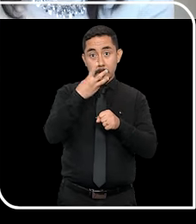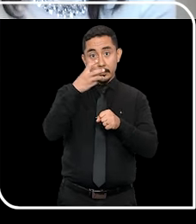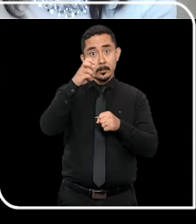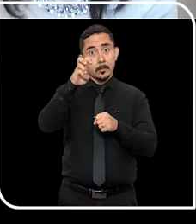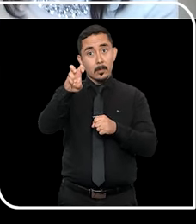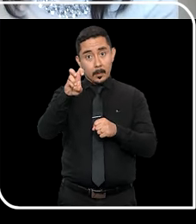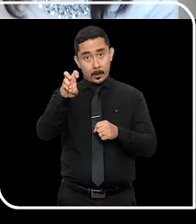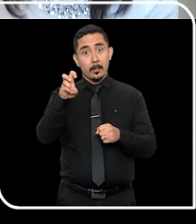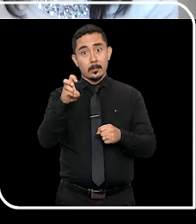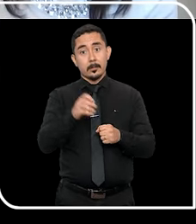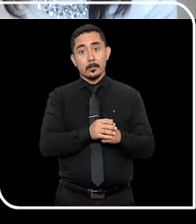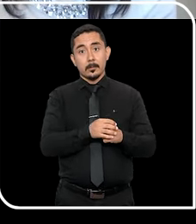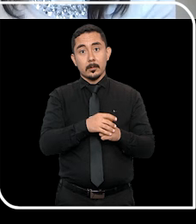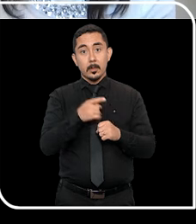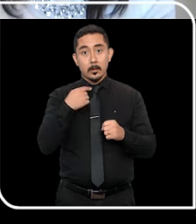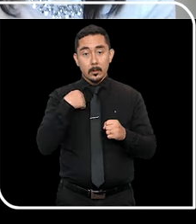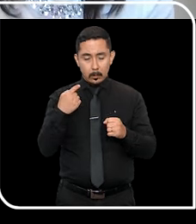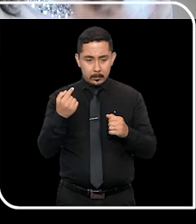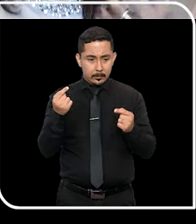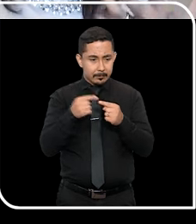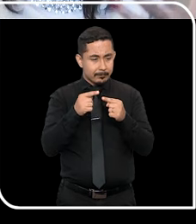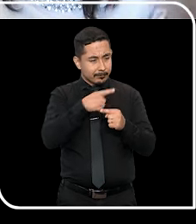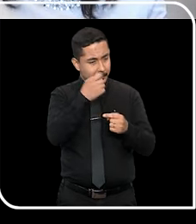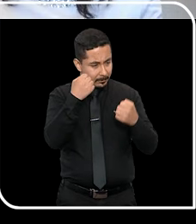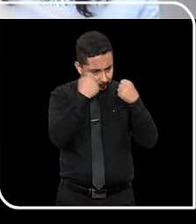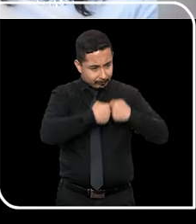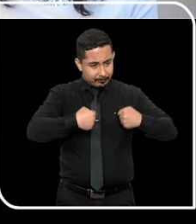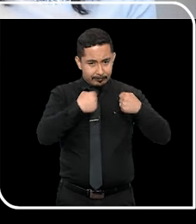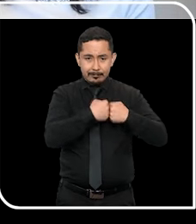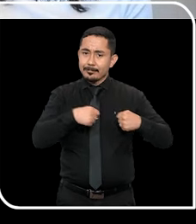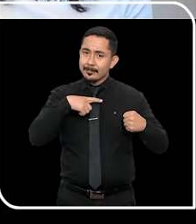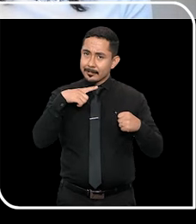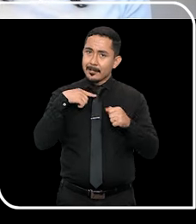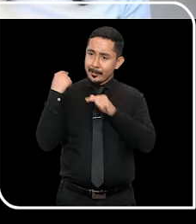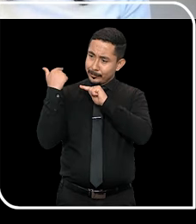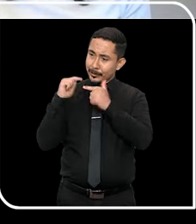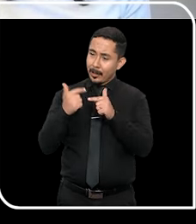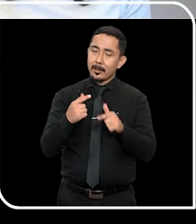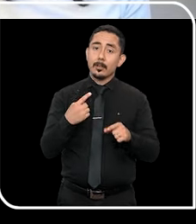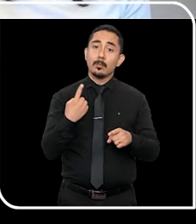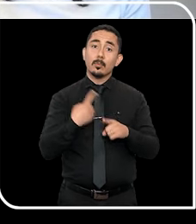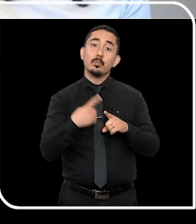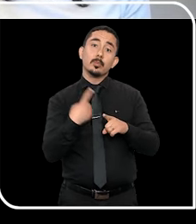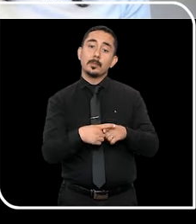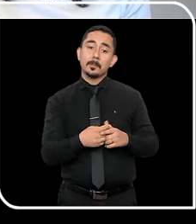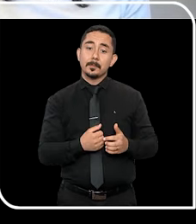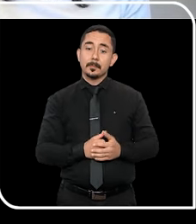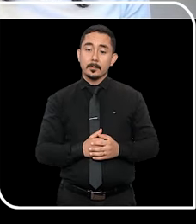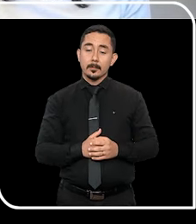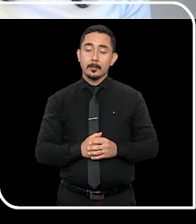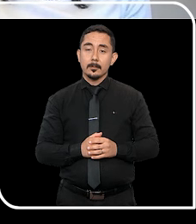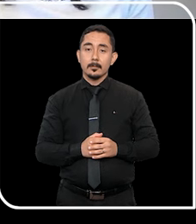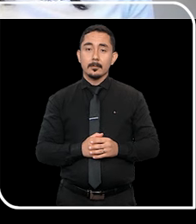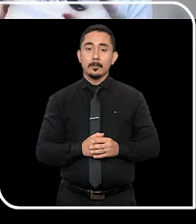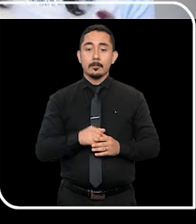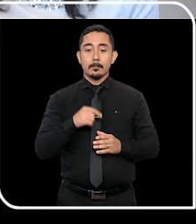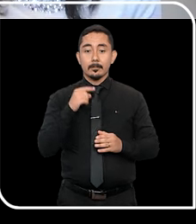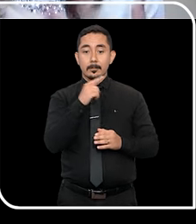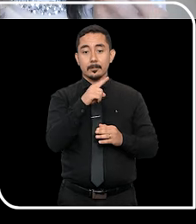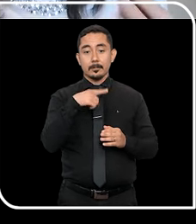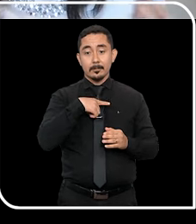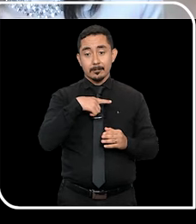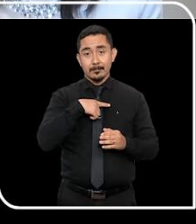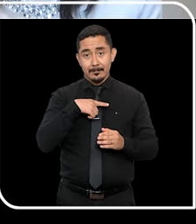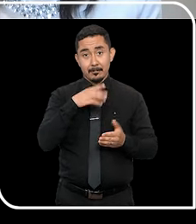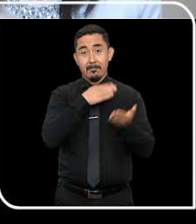que a minha geração é a minha é a geração da Resistência né que na na verdade eh naquela